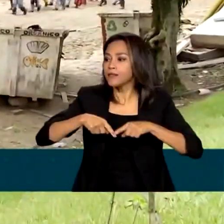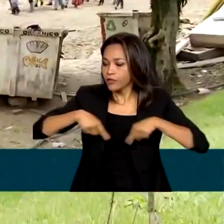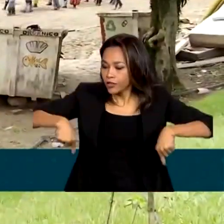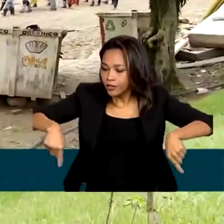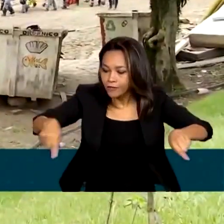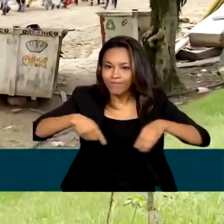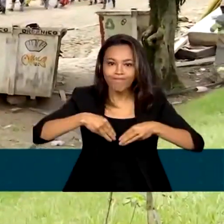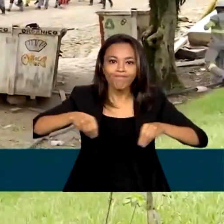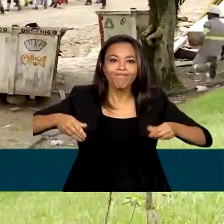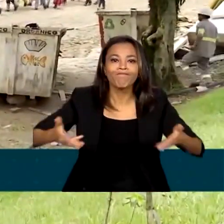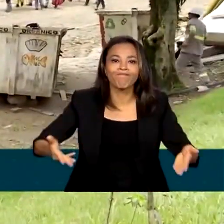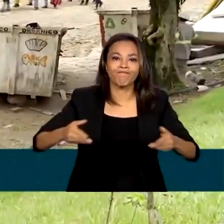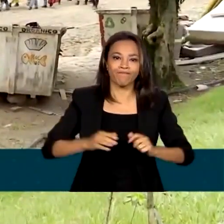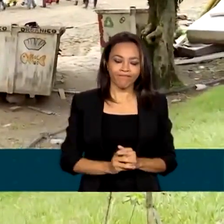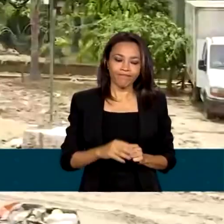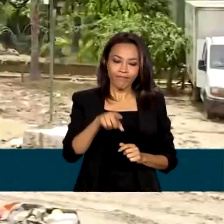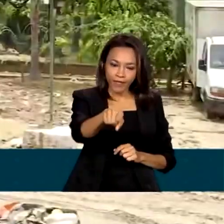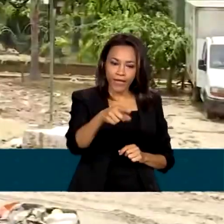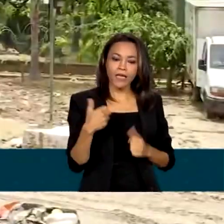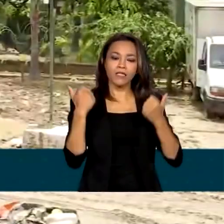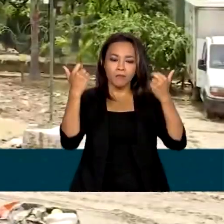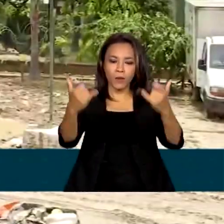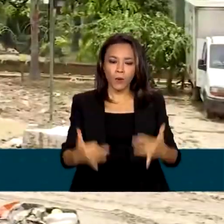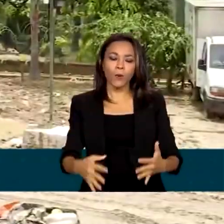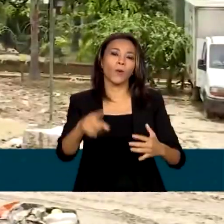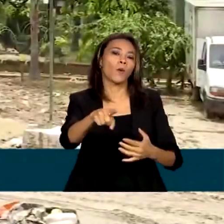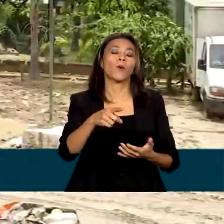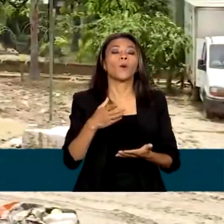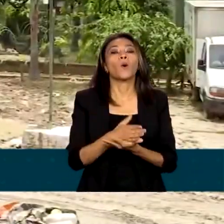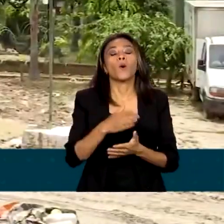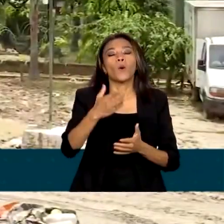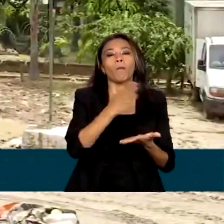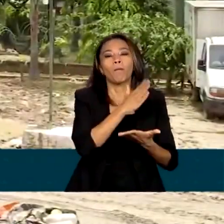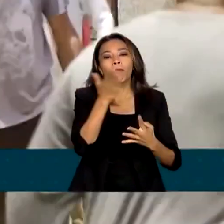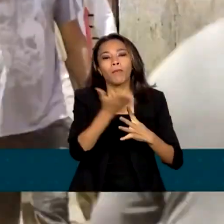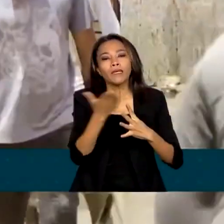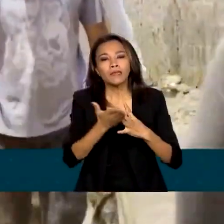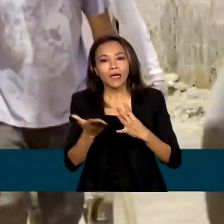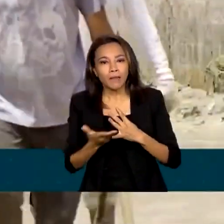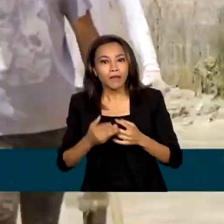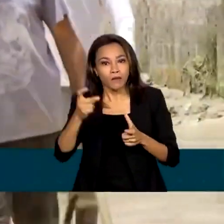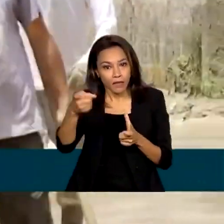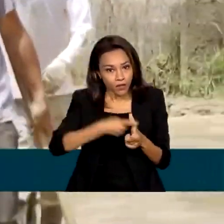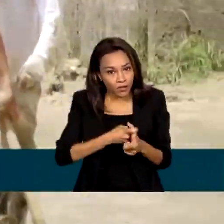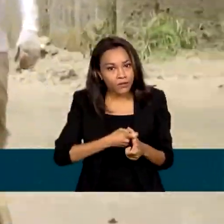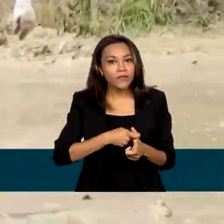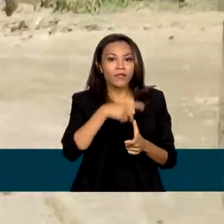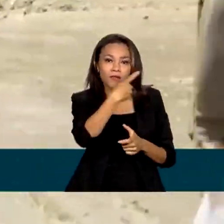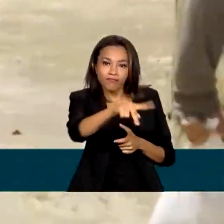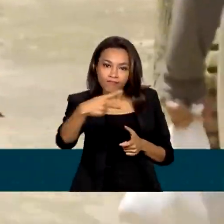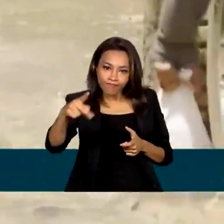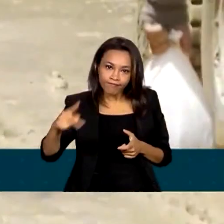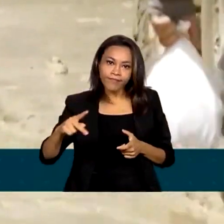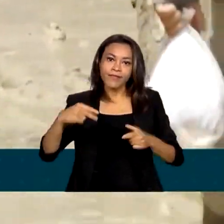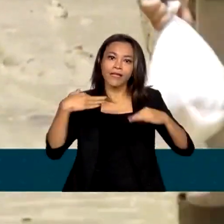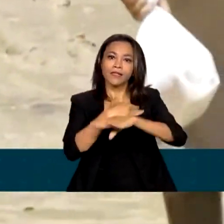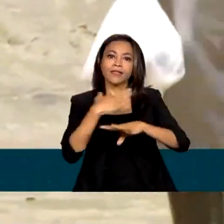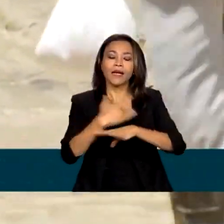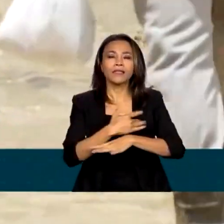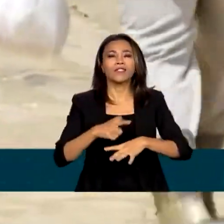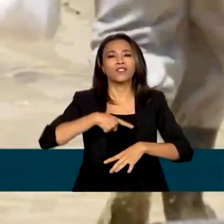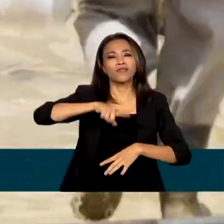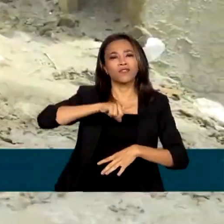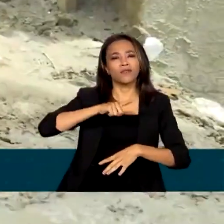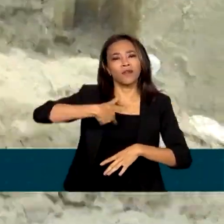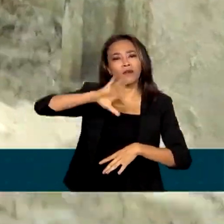governo ainda prorrogou o prazo do parcelamento da dívida ativa da União para contribuintes que têm domicílio fiscal nas cidades mais